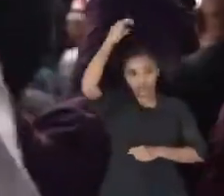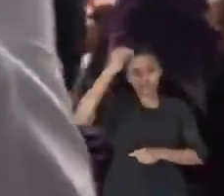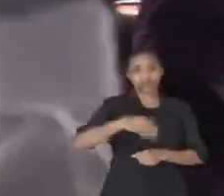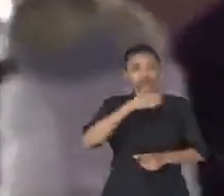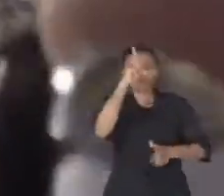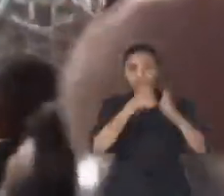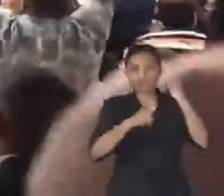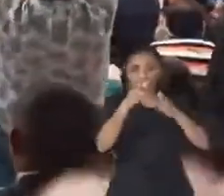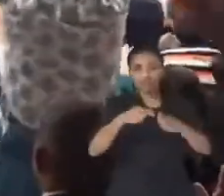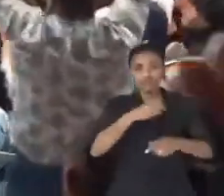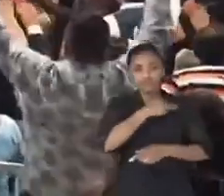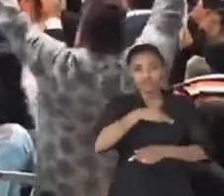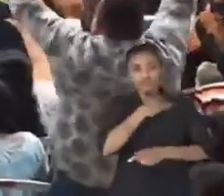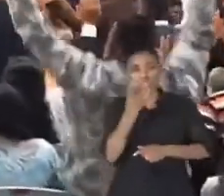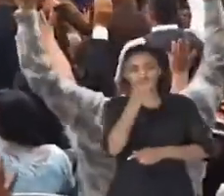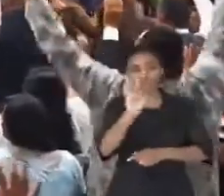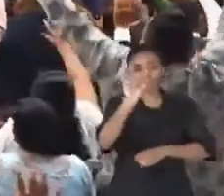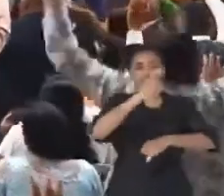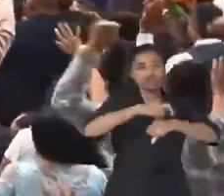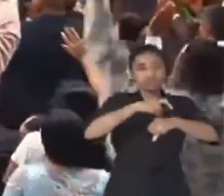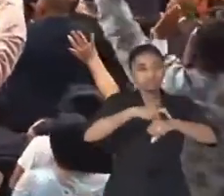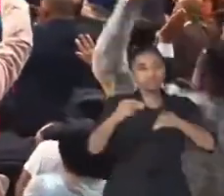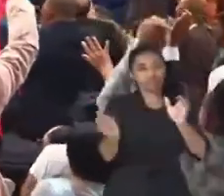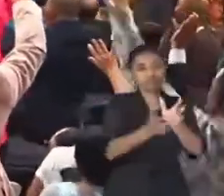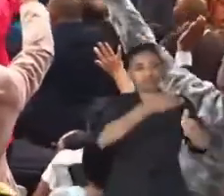Gideões Missionários da Última Hora.